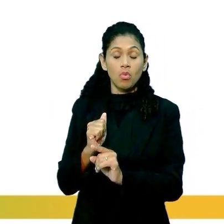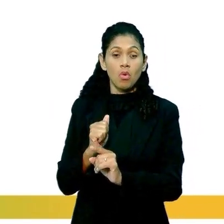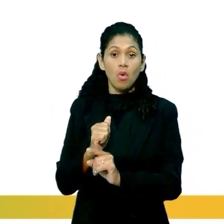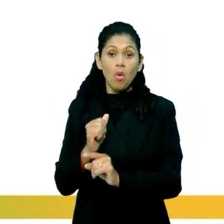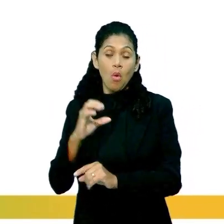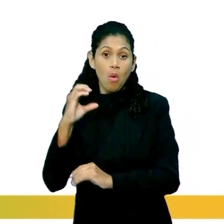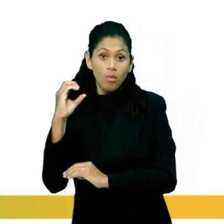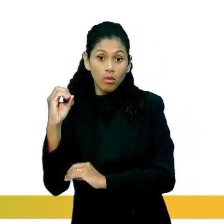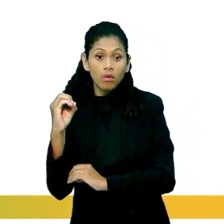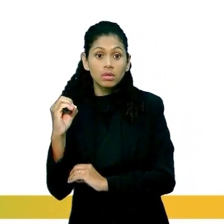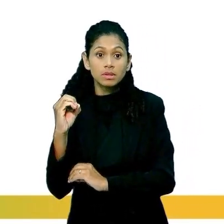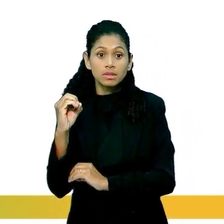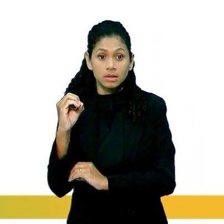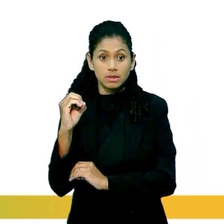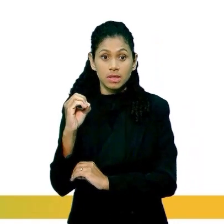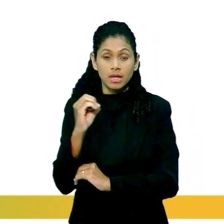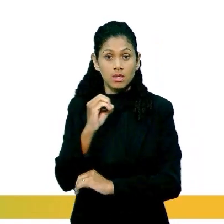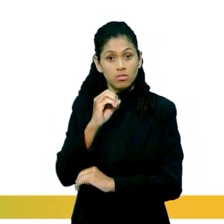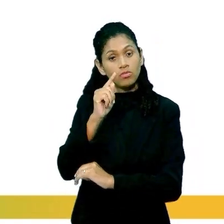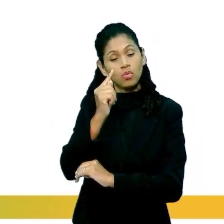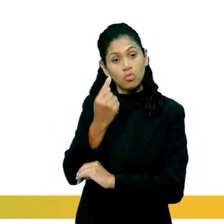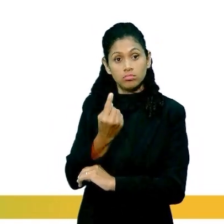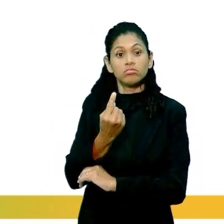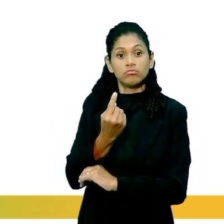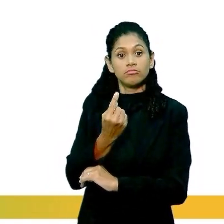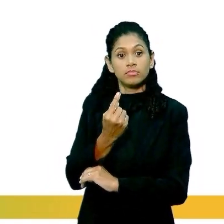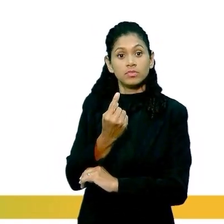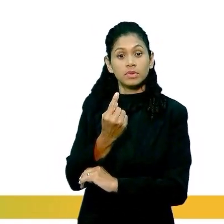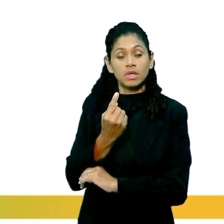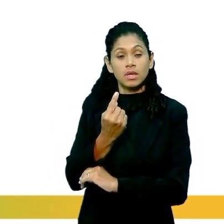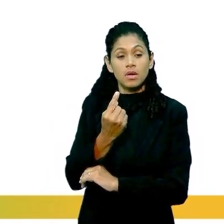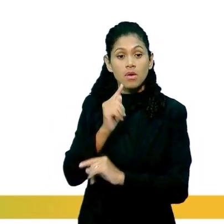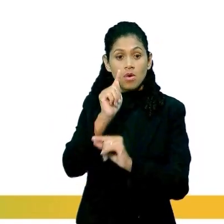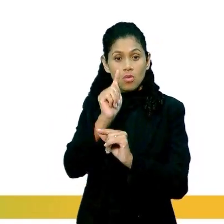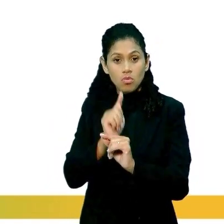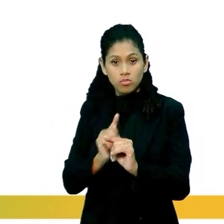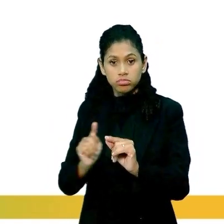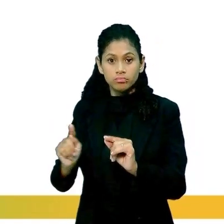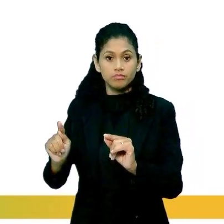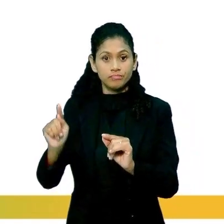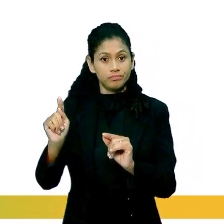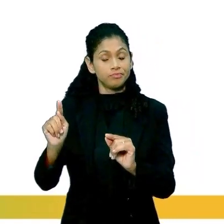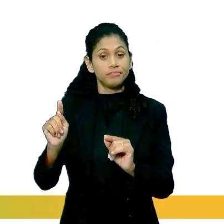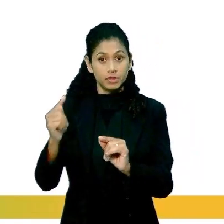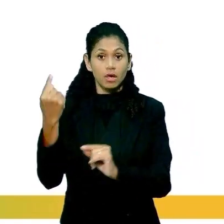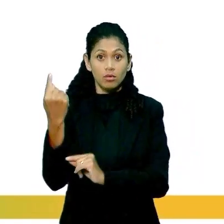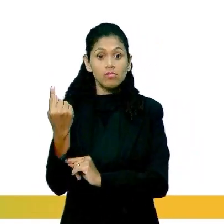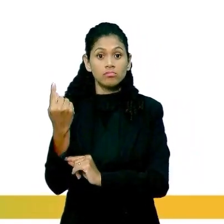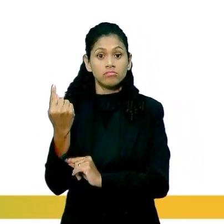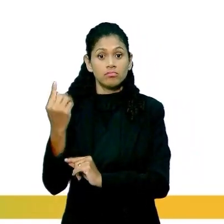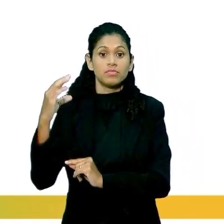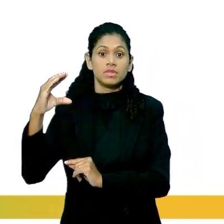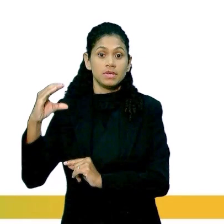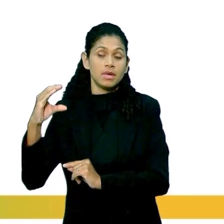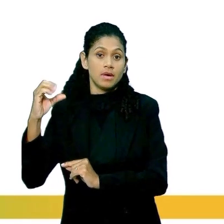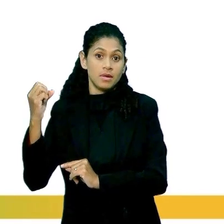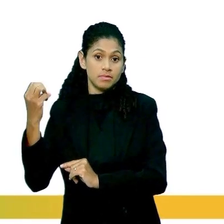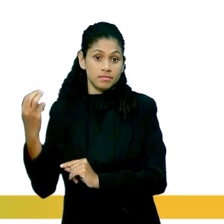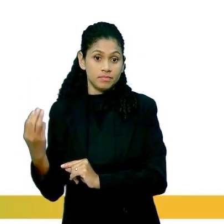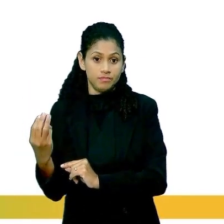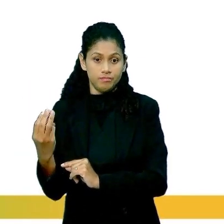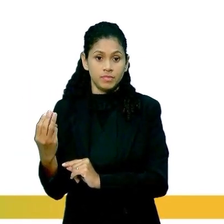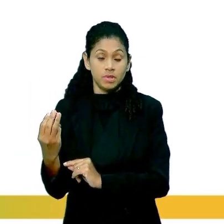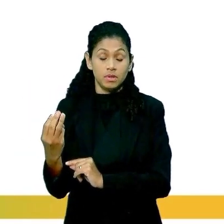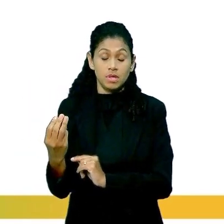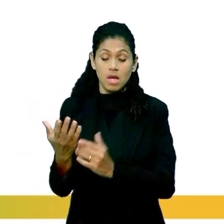mais 5 dá 8, 4 vezes 2 também dá 8, e o nosso fósforo já era P2, então eu vou